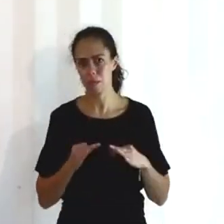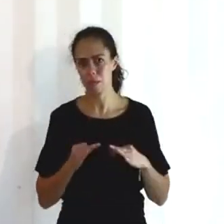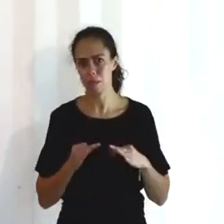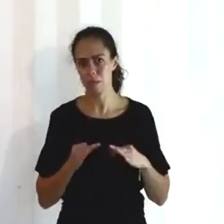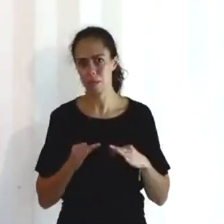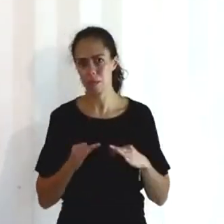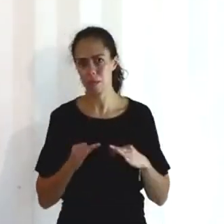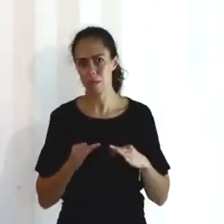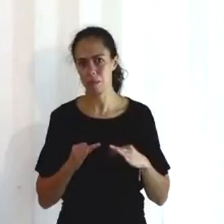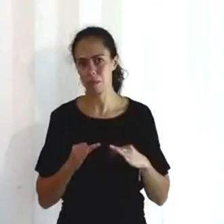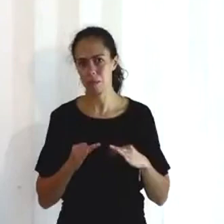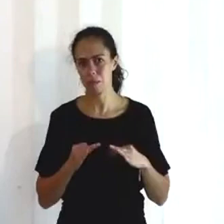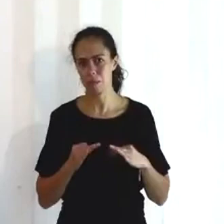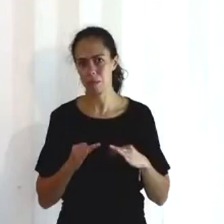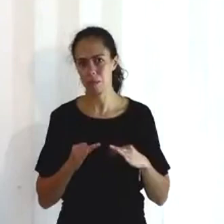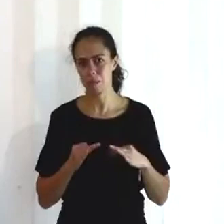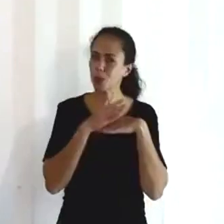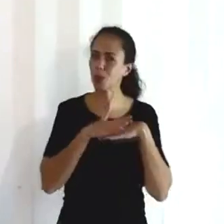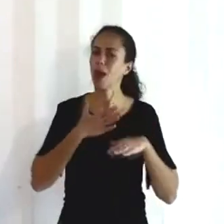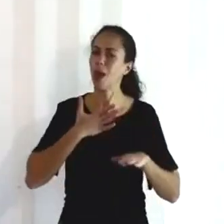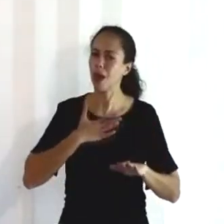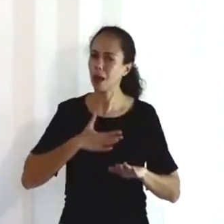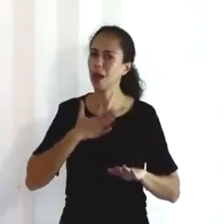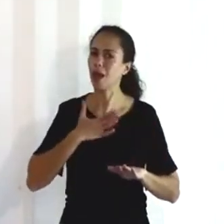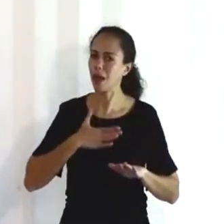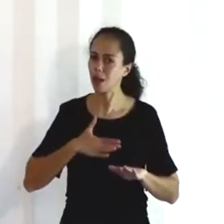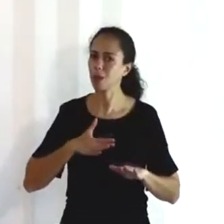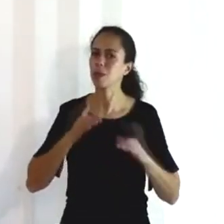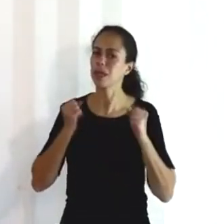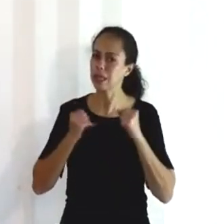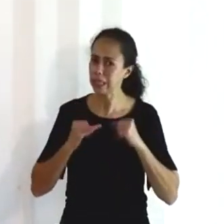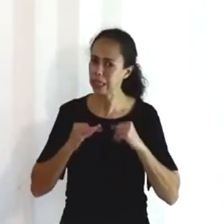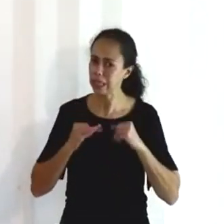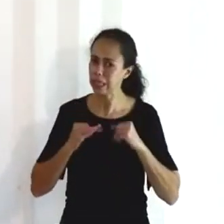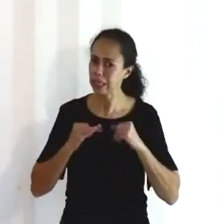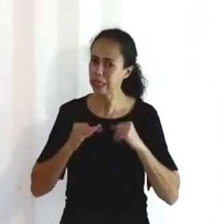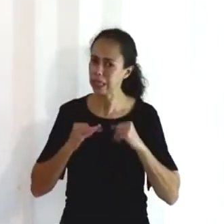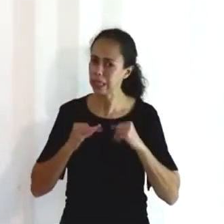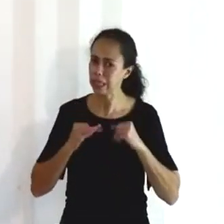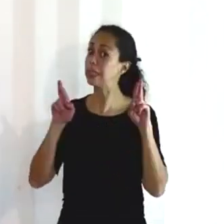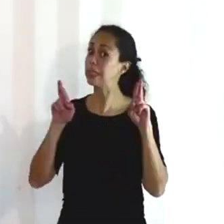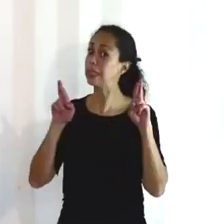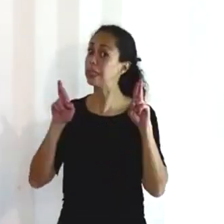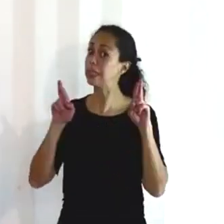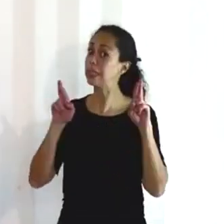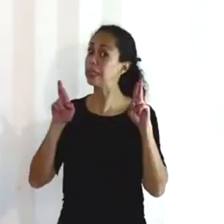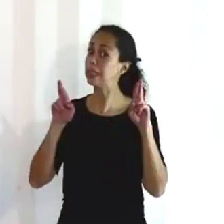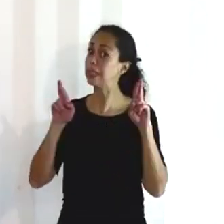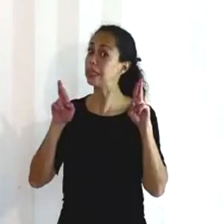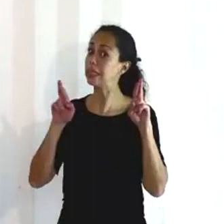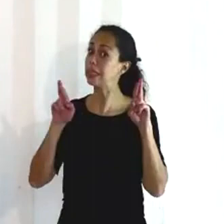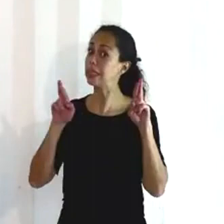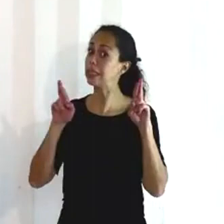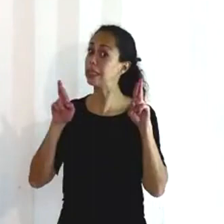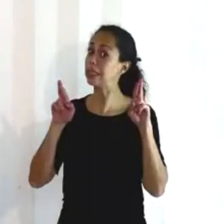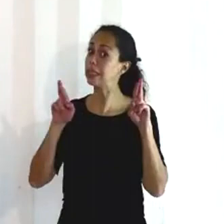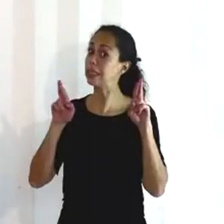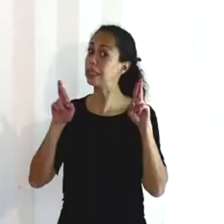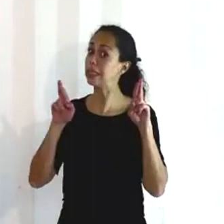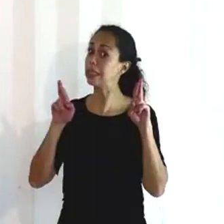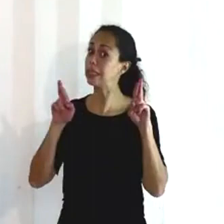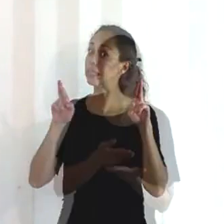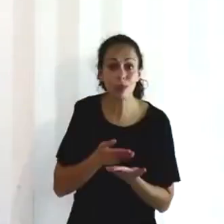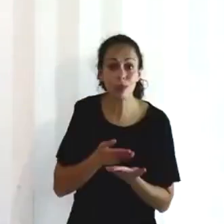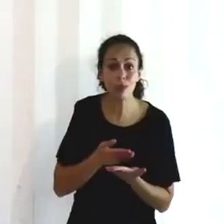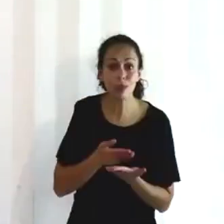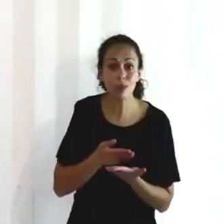suave do Senhor Jesus. Certamente não foi a doce palavra que nós lemos nas nossas devocionais. Certamente não foi uma canção